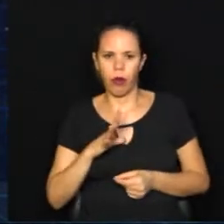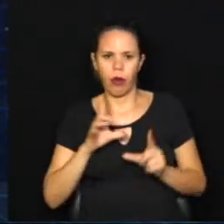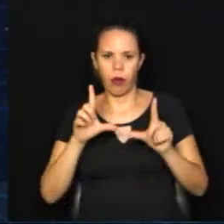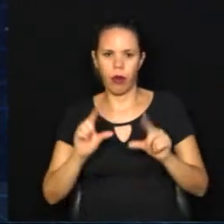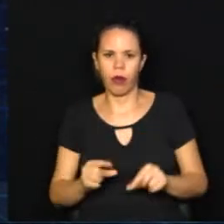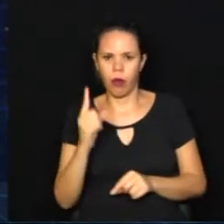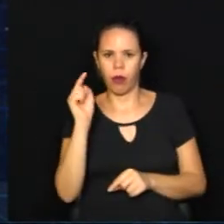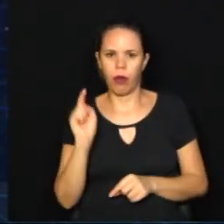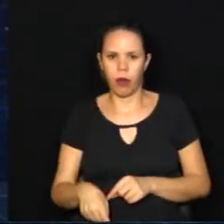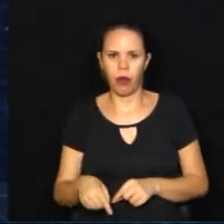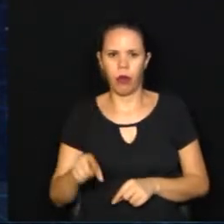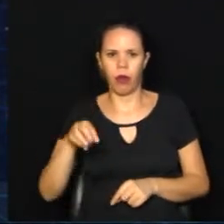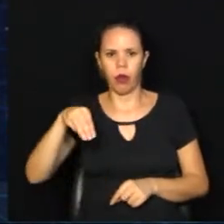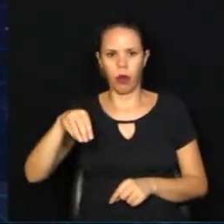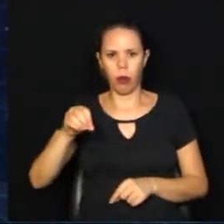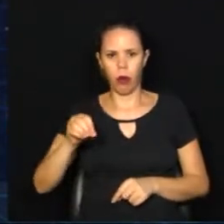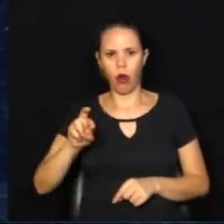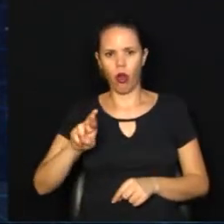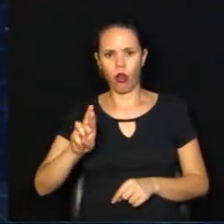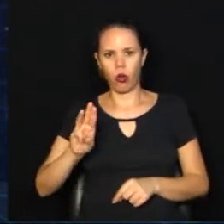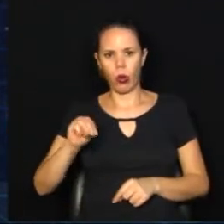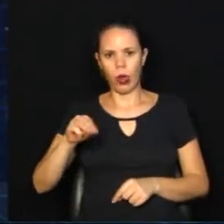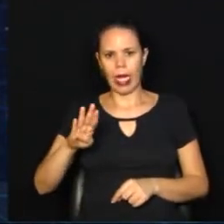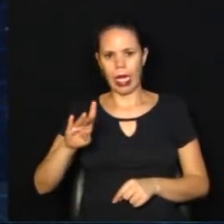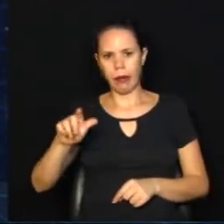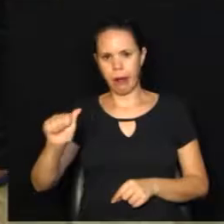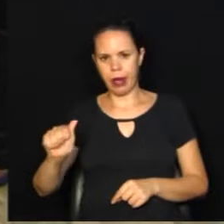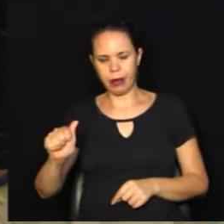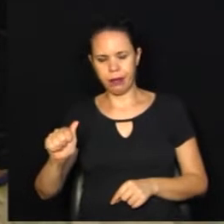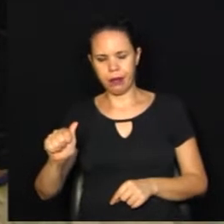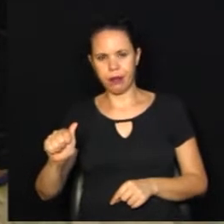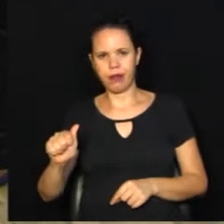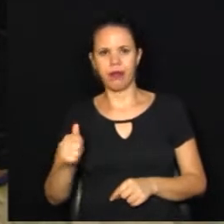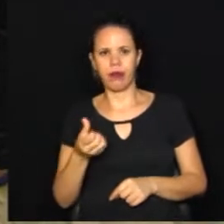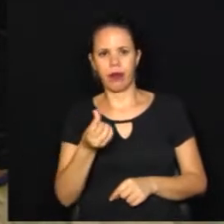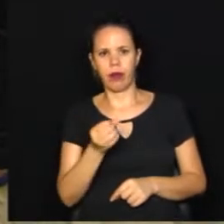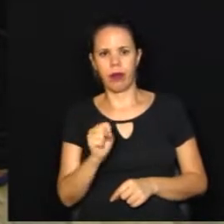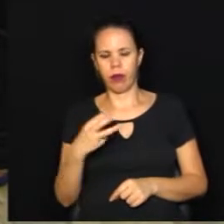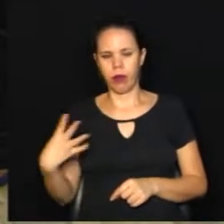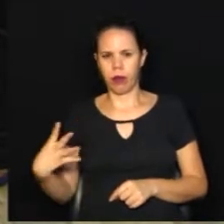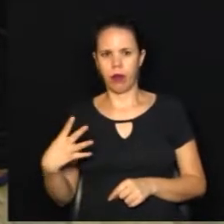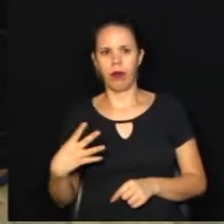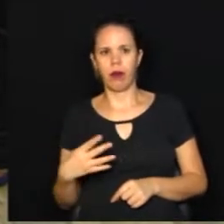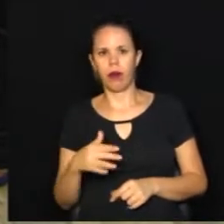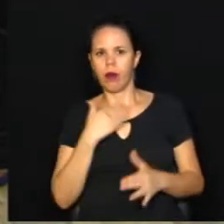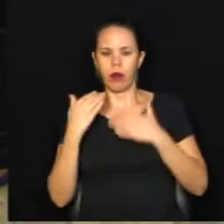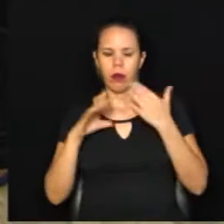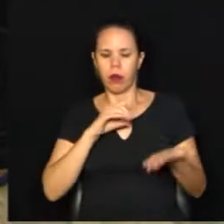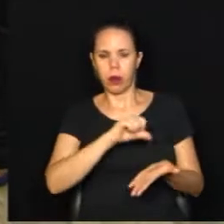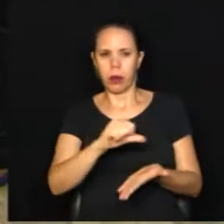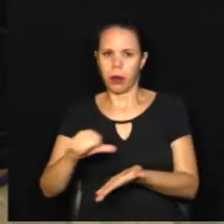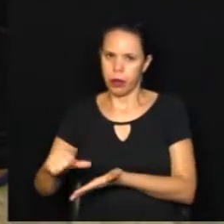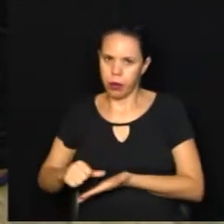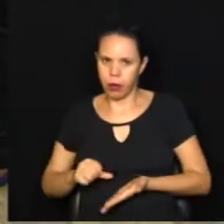menos de 1.000 casos, Morungaba, 684. Na sequência, as mortes aqui na nossa região: